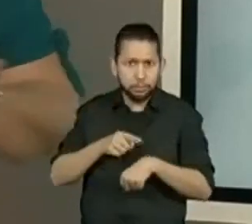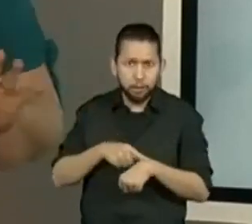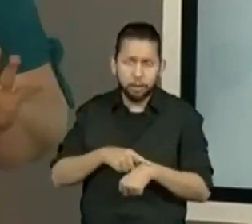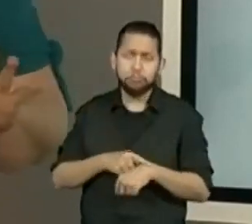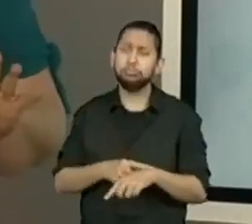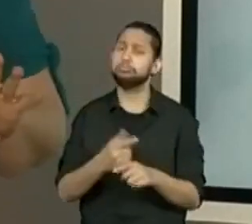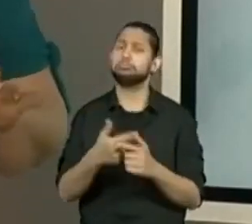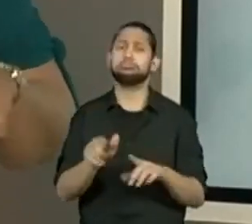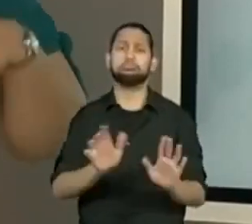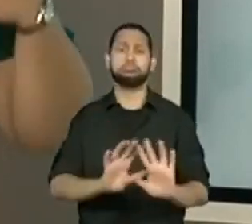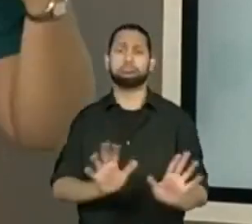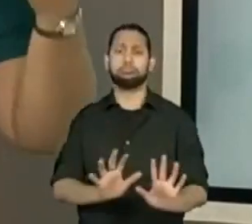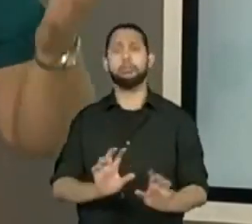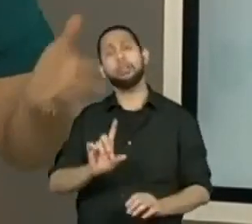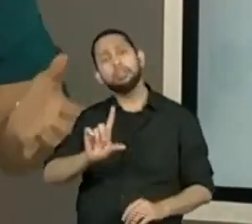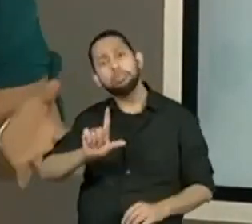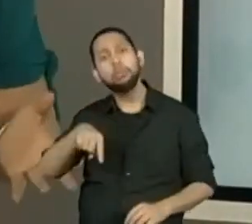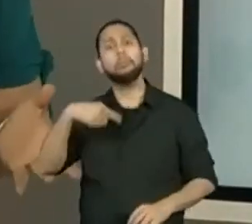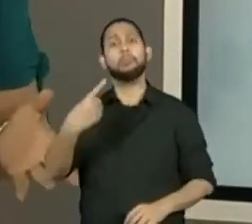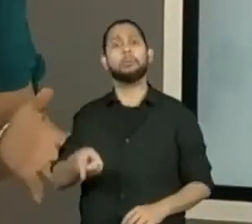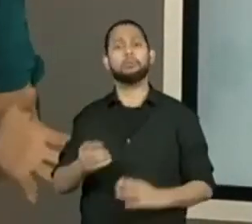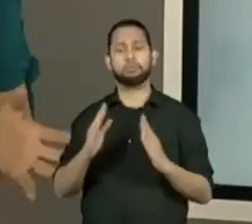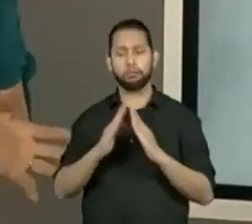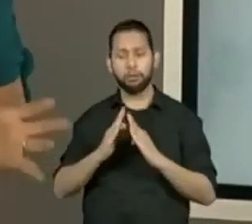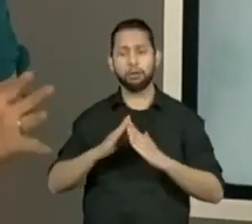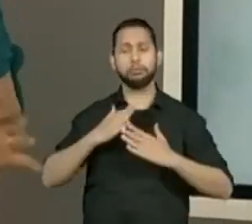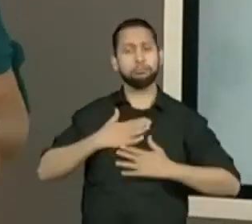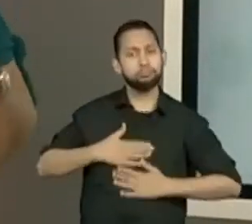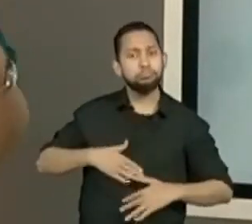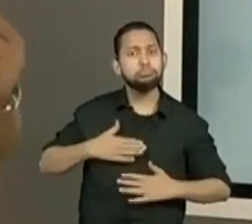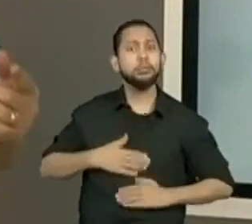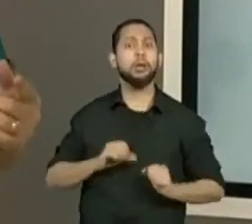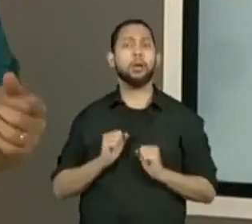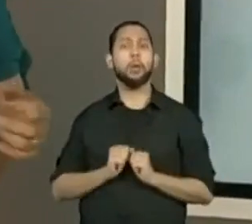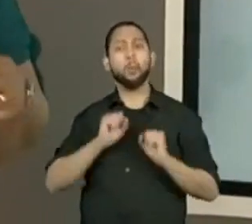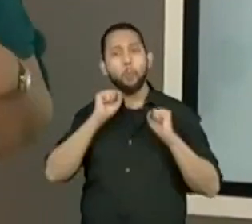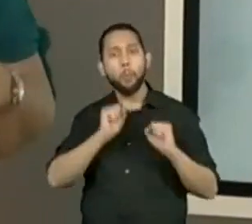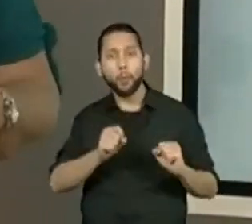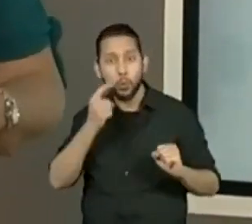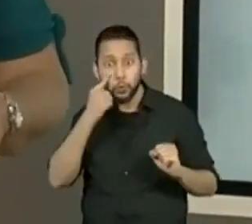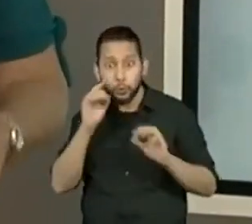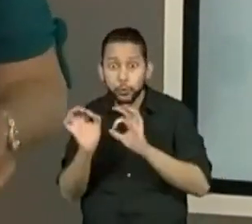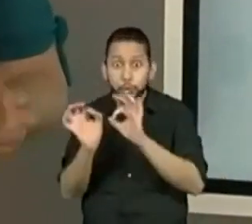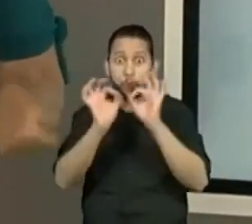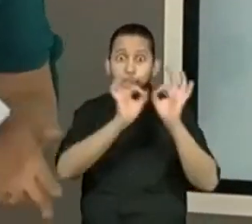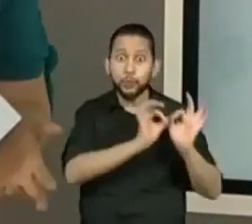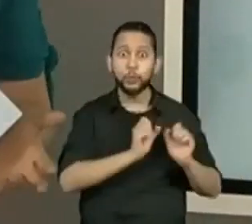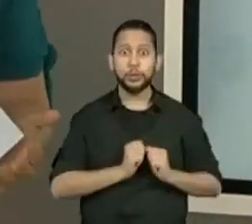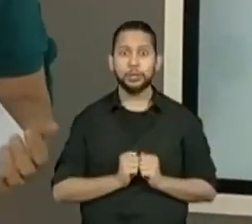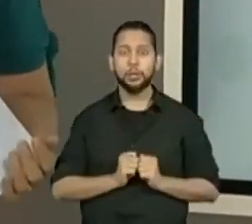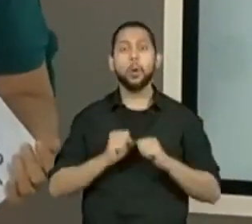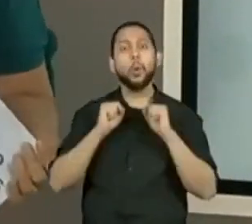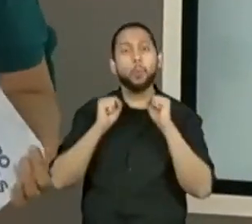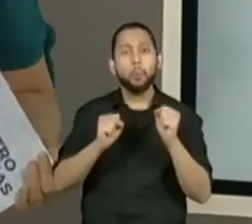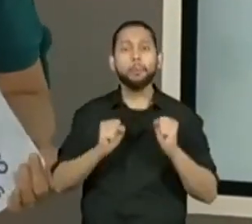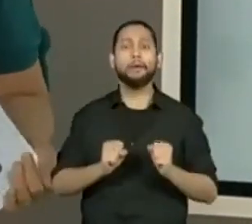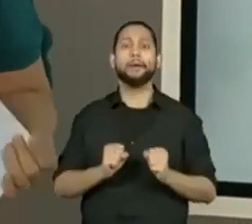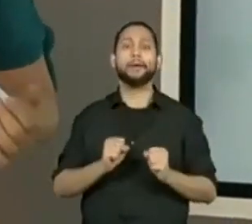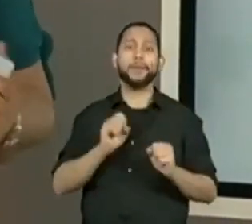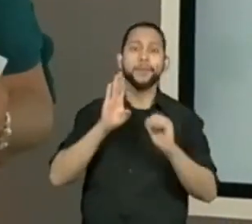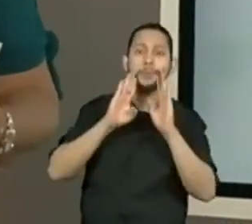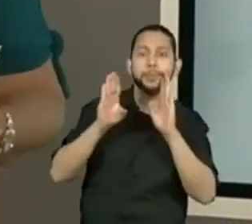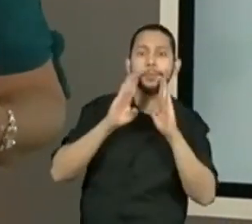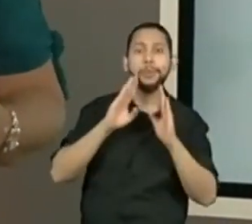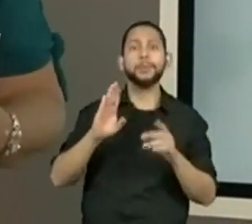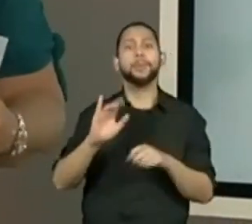junto comigo não tem problema vocês podem retomar o vídeo da aula depois no YouTube no Facebook ou no repositório